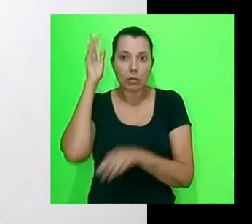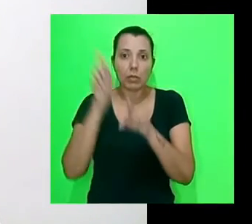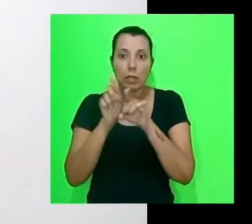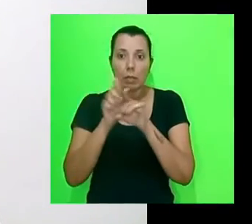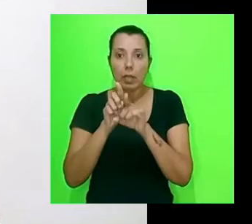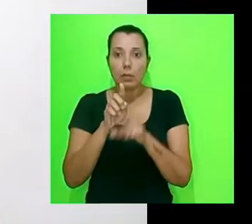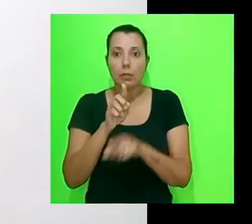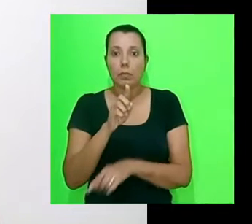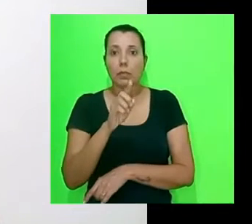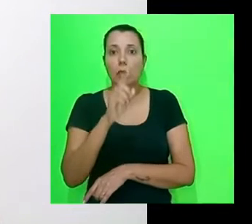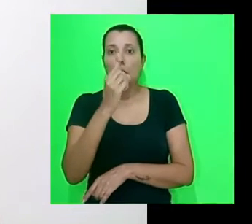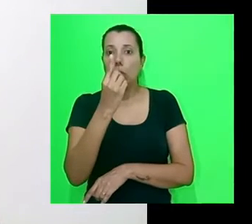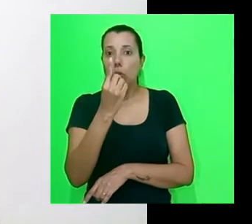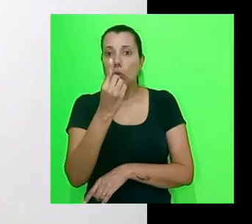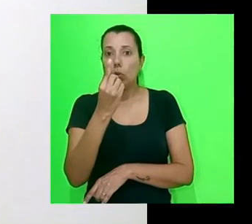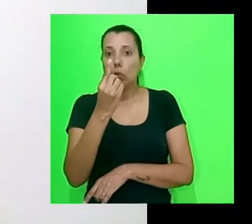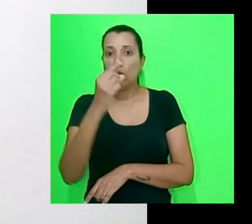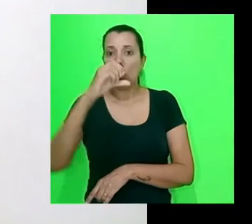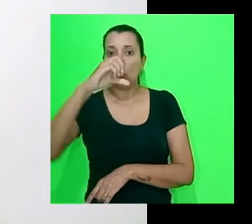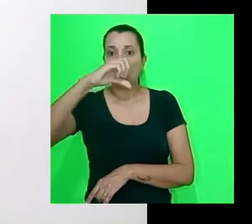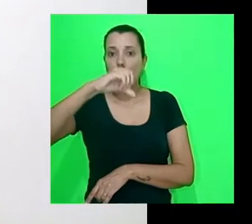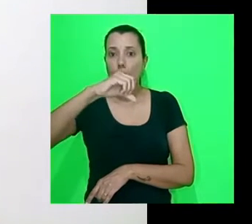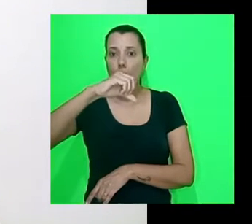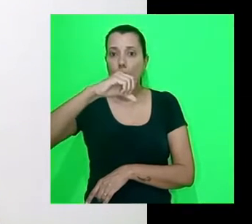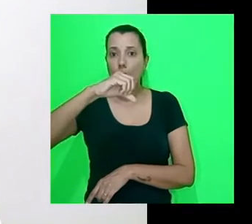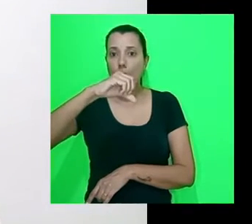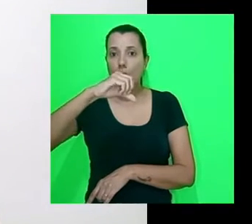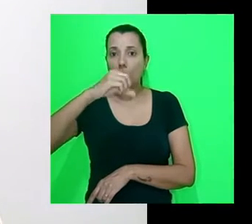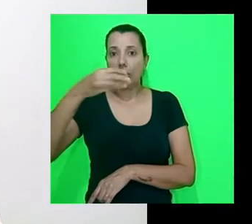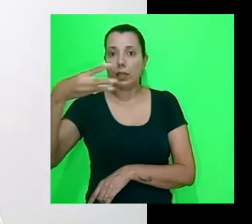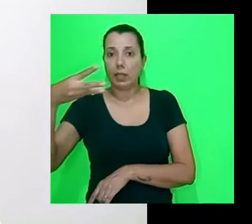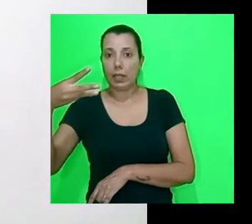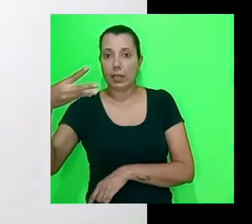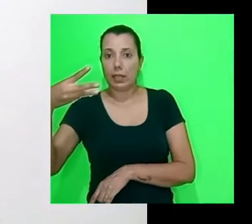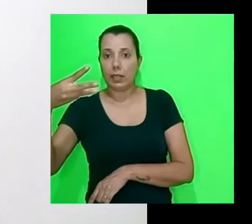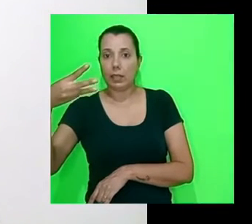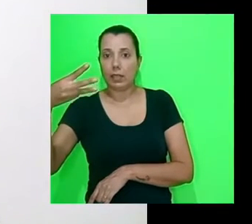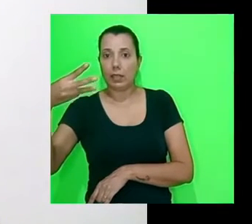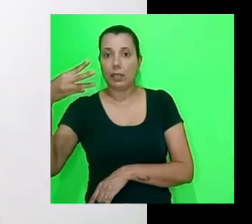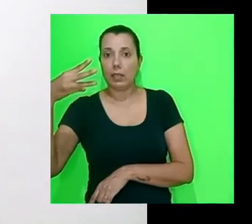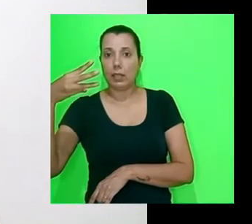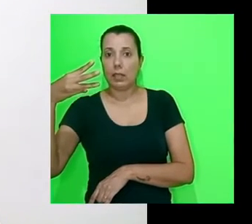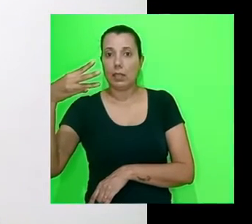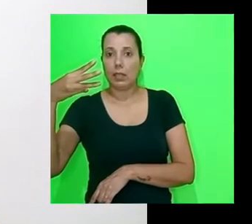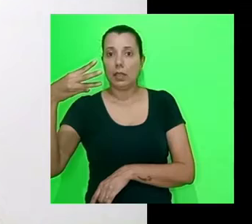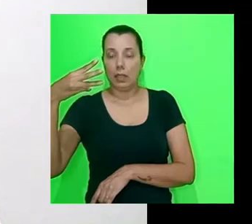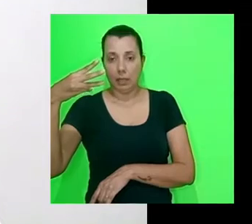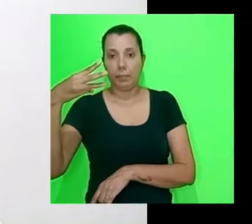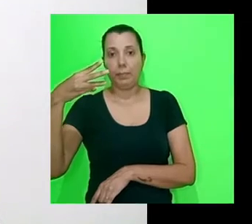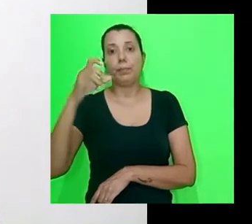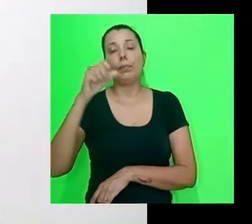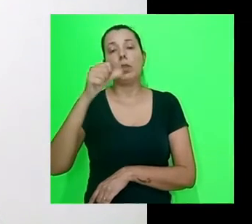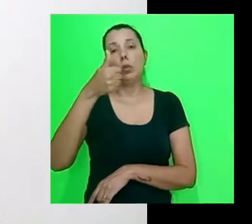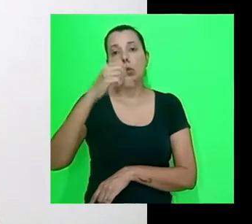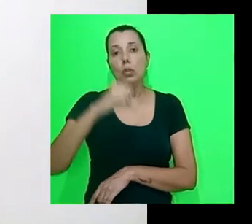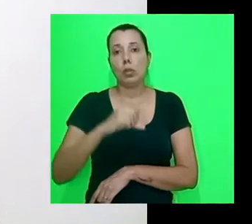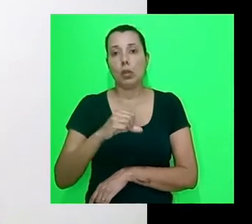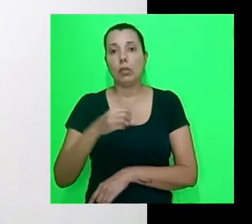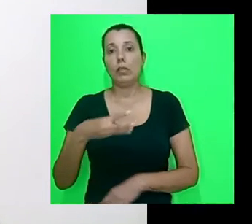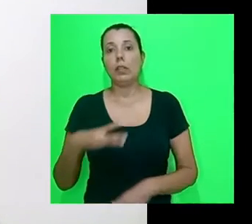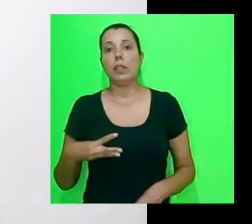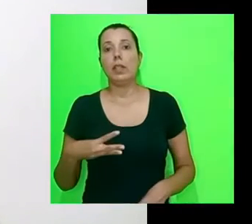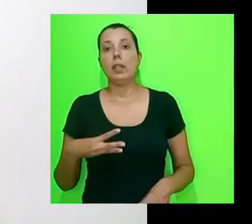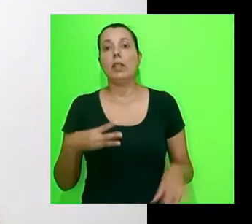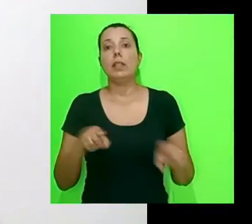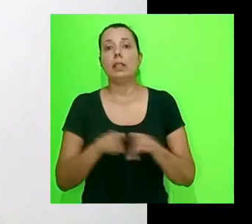pública. Obrigada e é isso. Continuemos debatendo e construindo uma sociedade